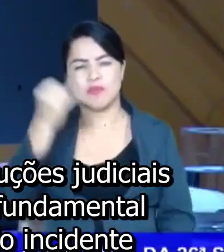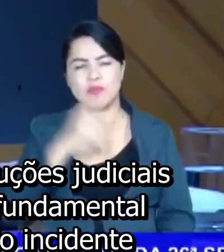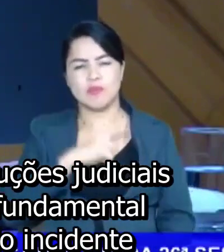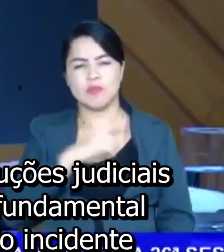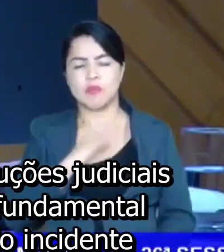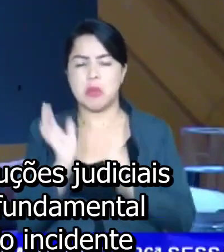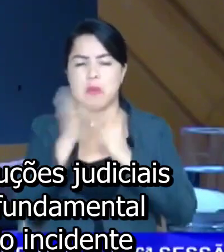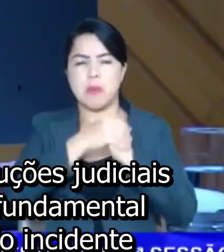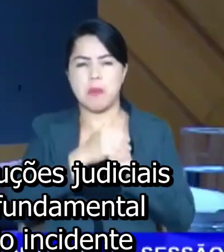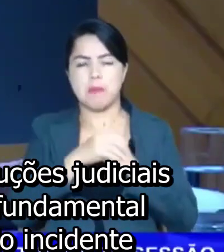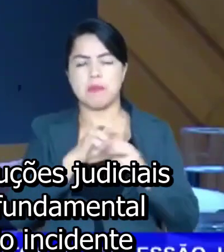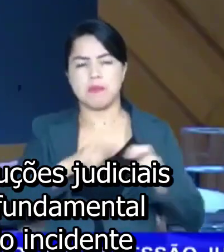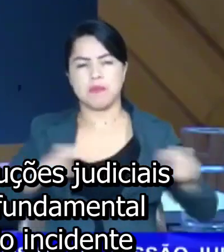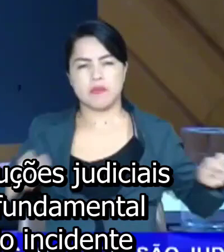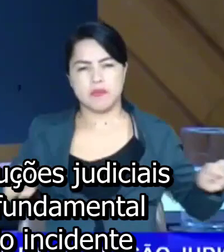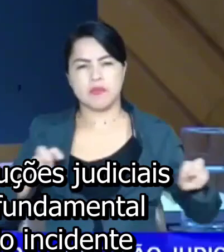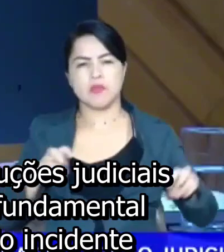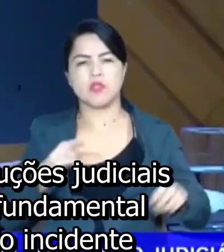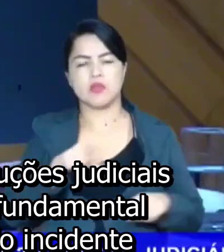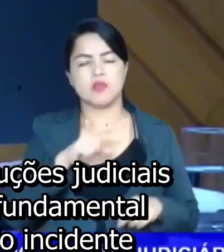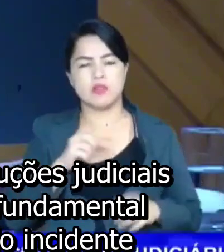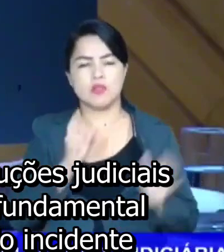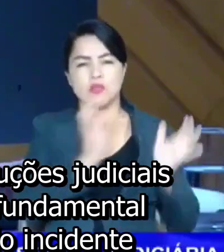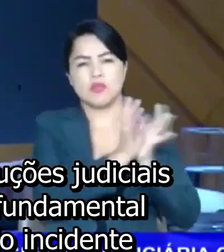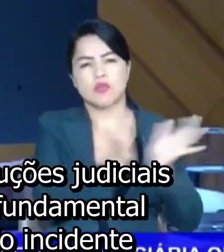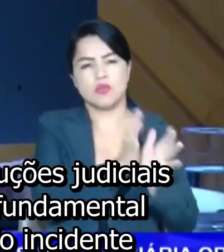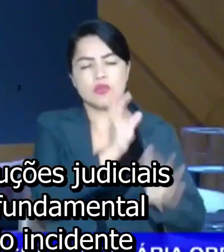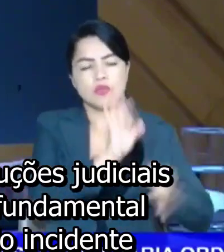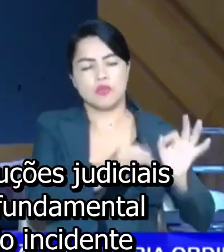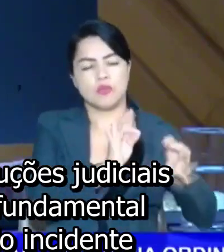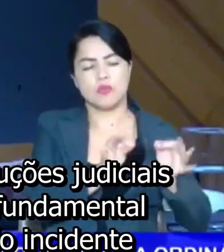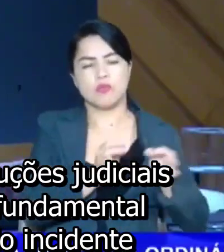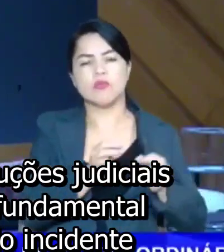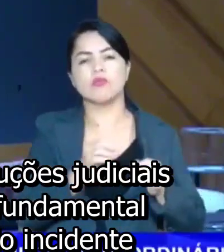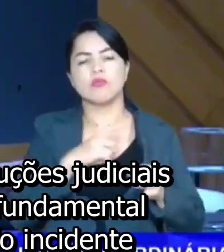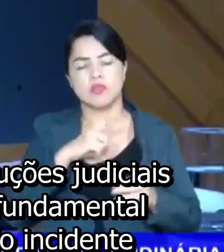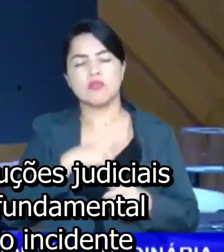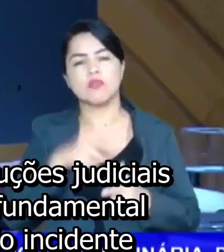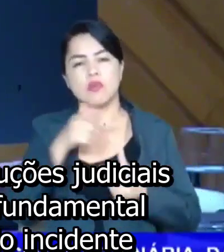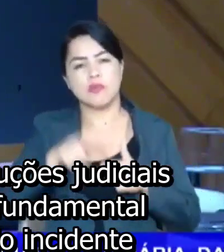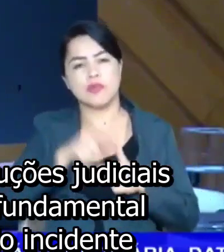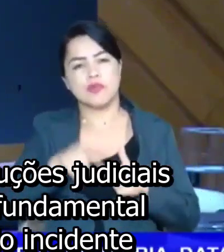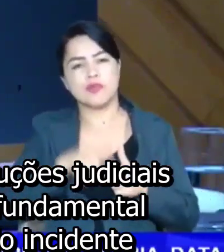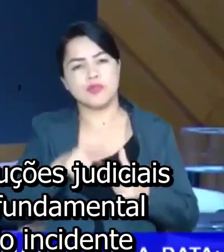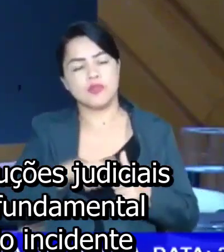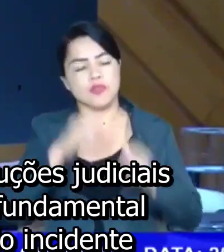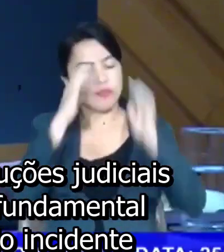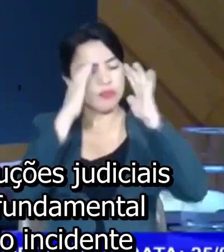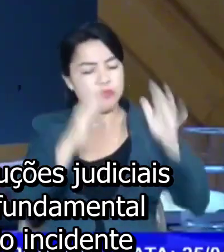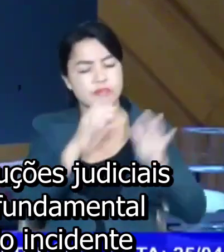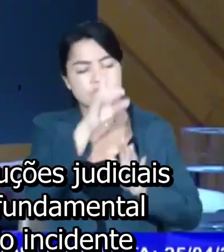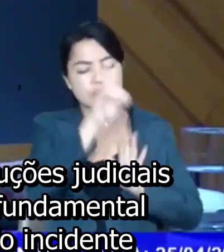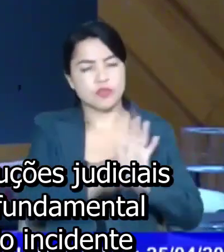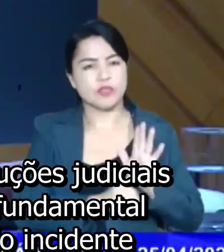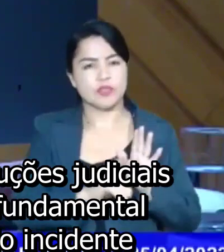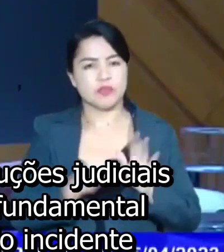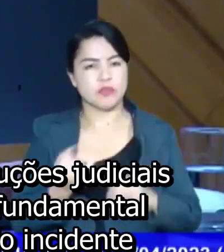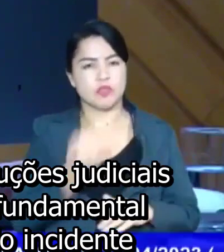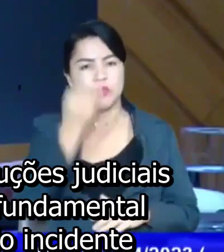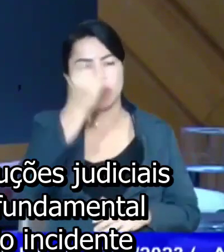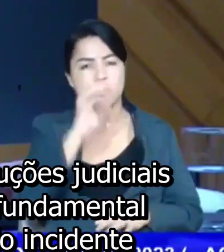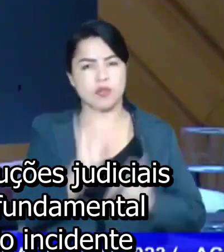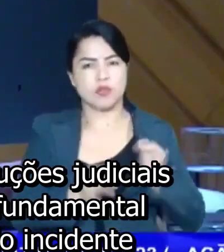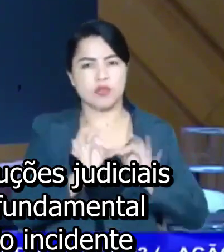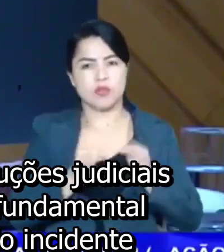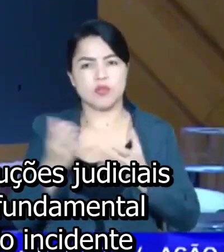omissão legislativa e por constrições judiciais interpretativas que prejudicam e inviabilizam o direito fundamental do acesso à justiça. Ao final,